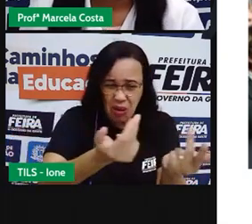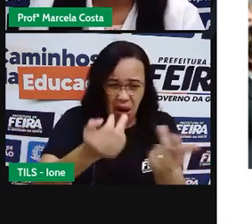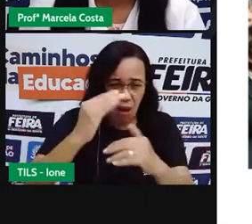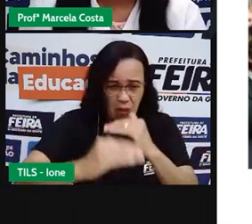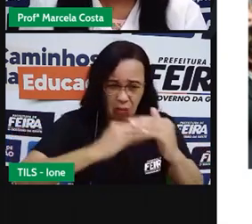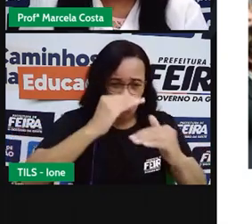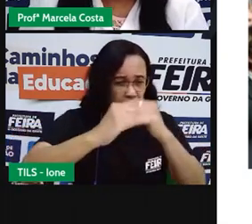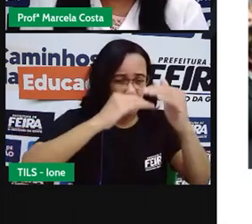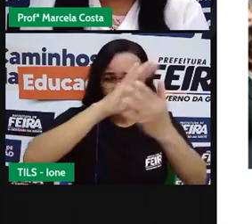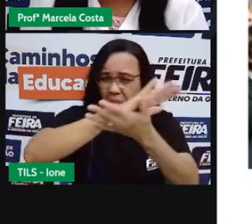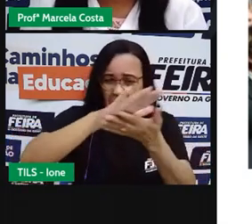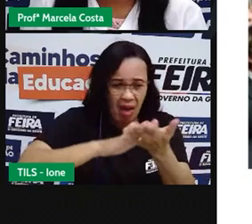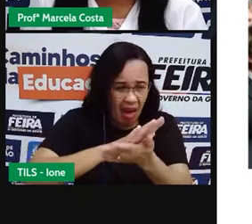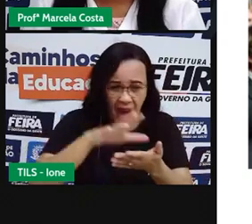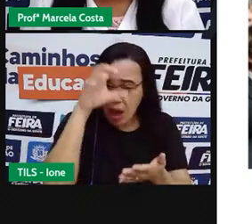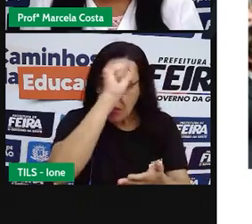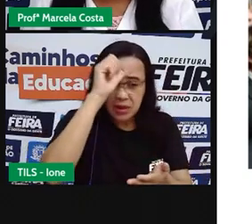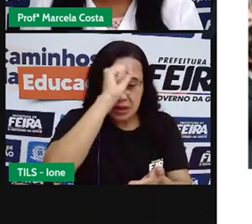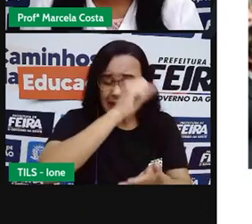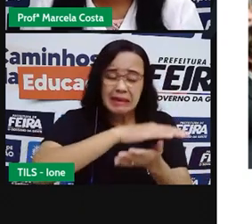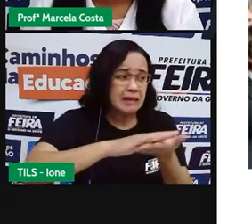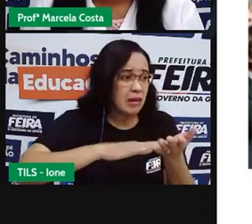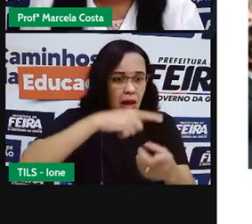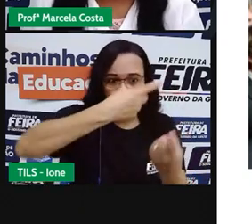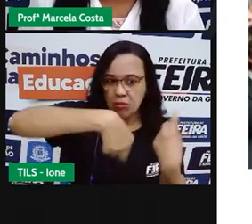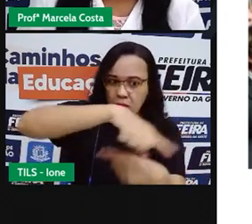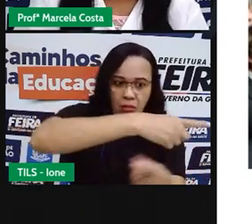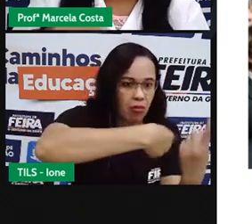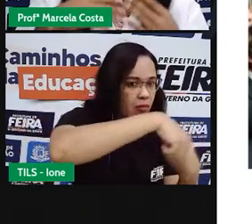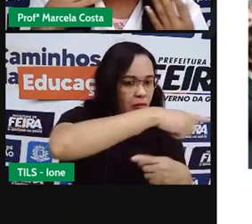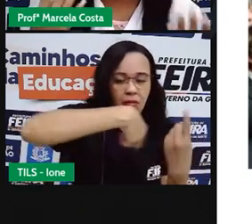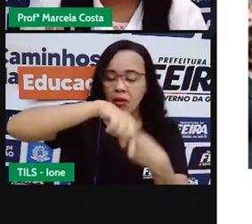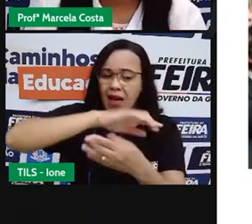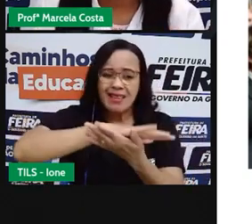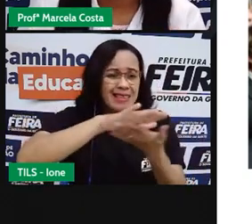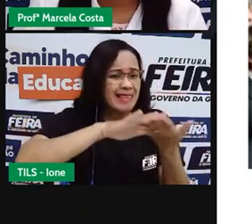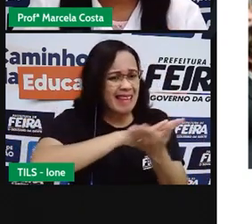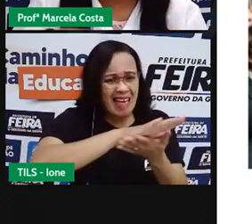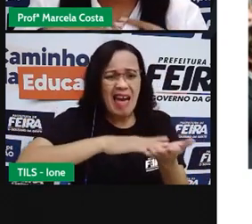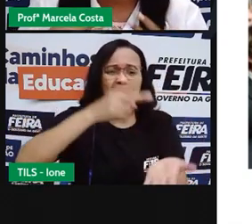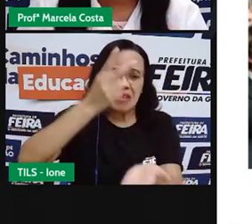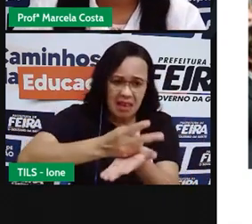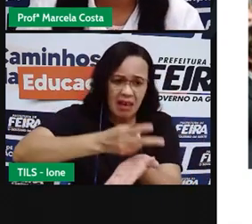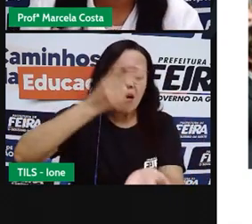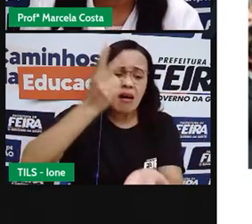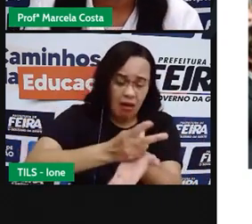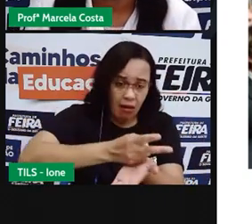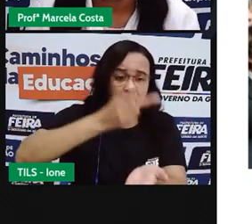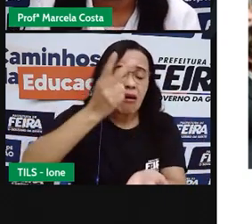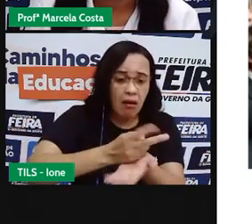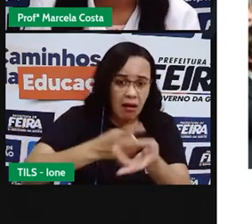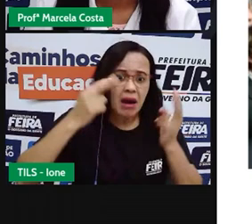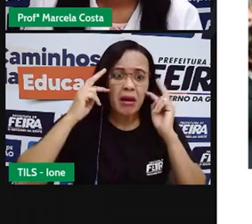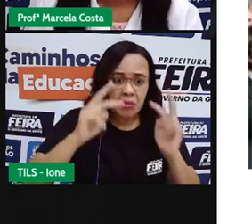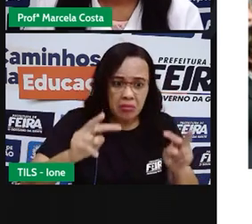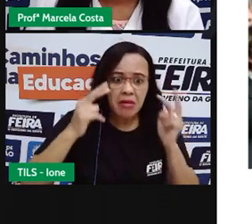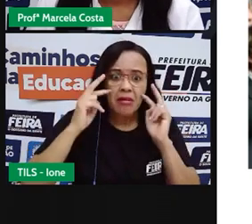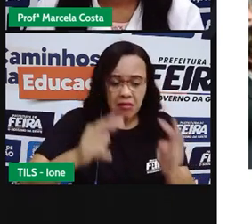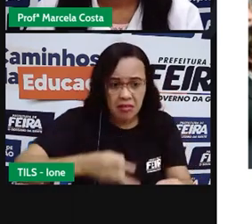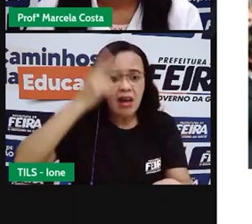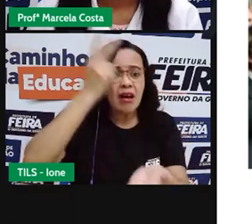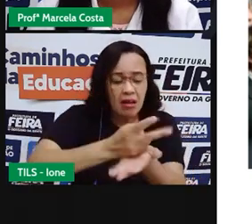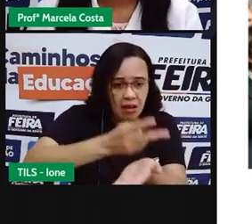desenvolvimento, porque a gente não iria interagir com o diferente. Iria estar sempre repetindo, sempre vendo a mesma coisa.